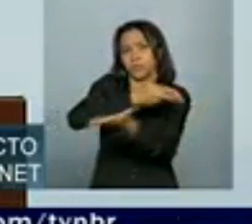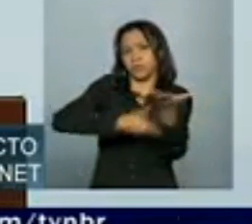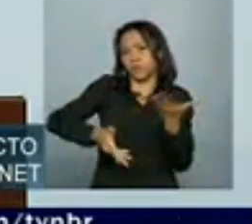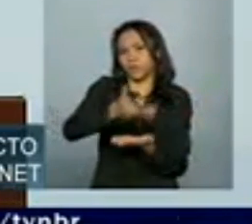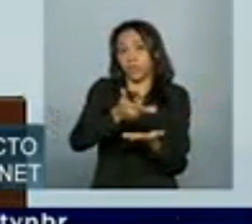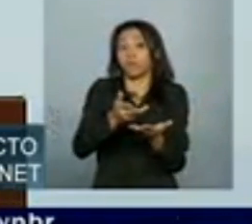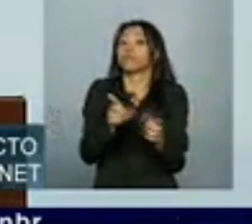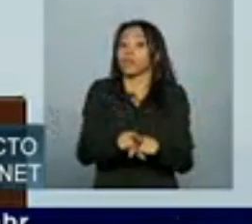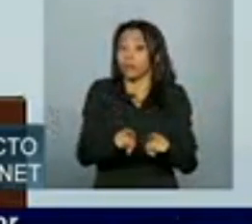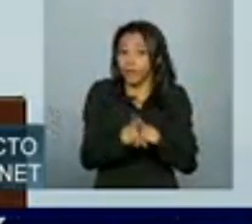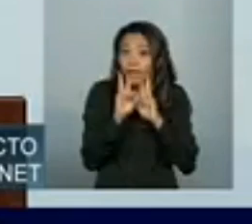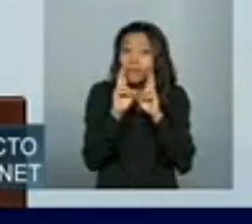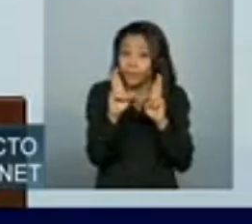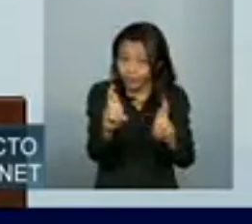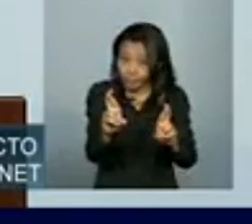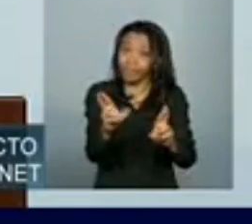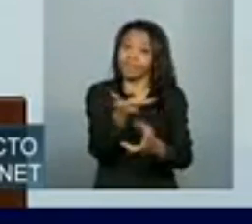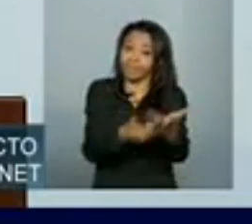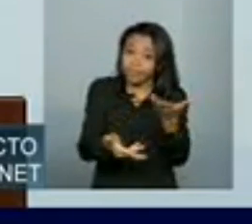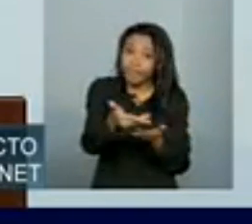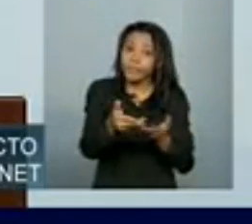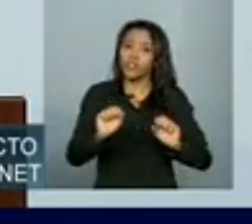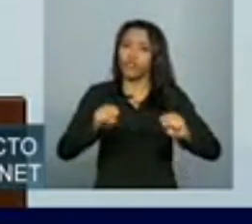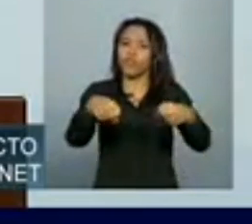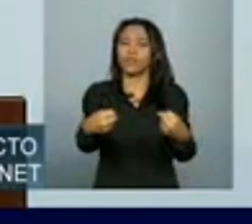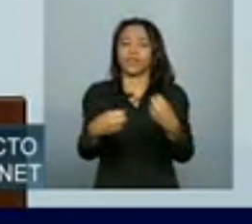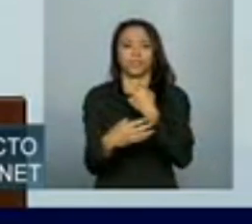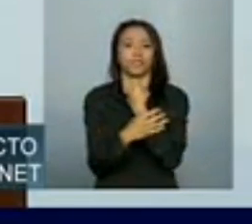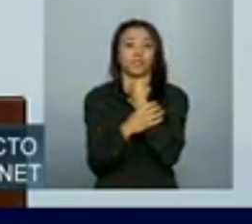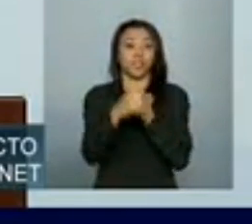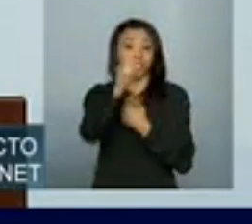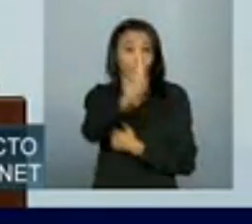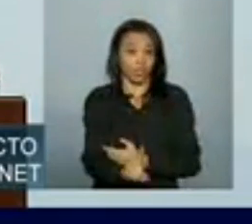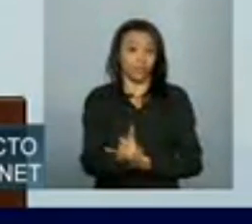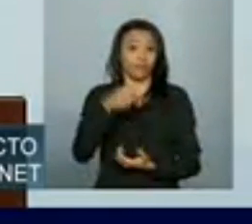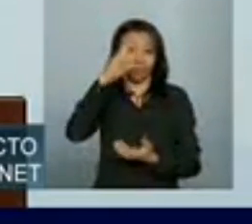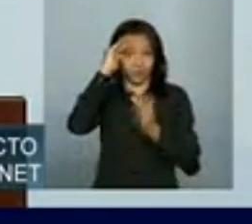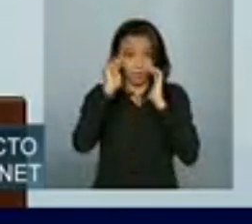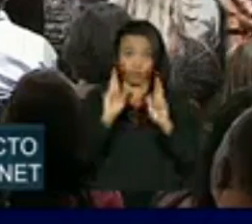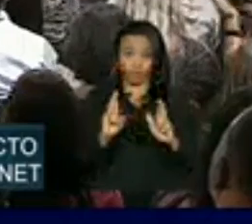compartilhe respeito e fortaleça direitos e deveres. Muito obrigada.